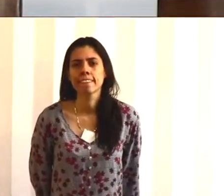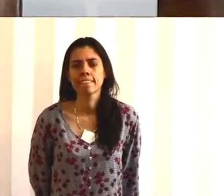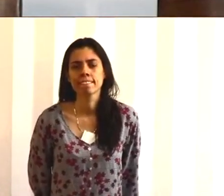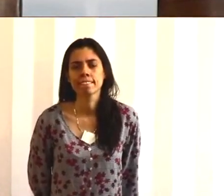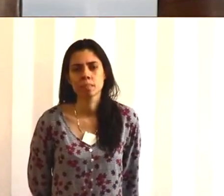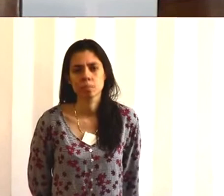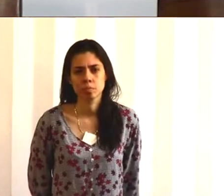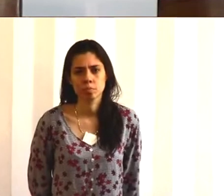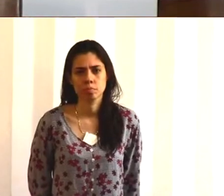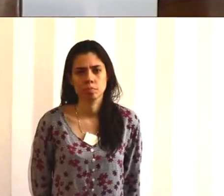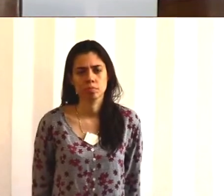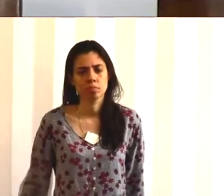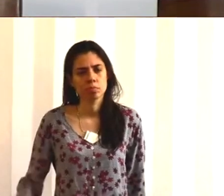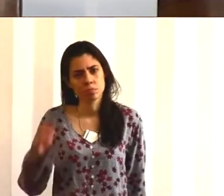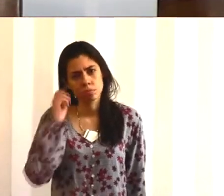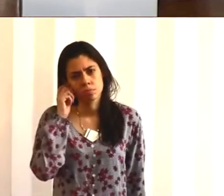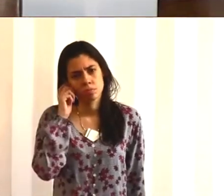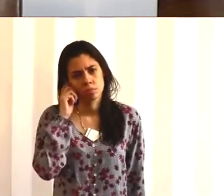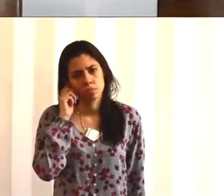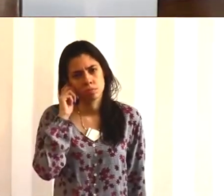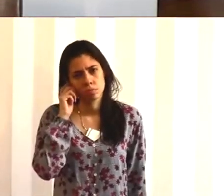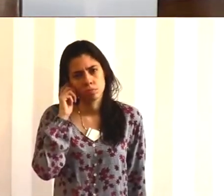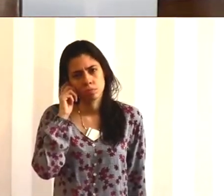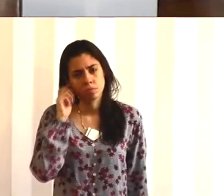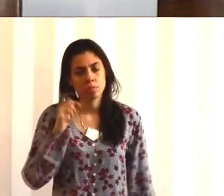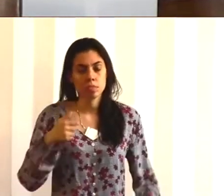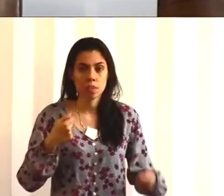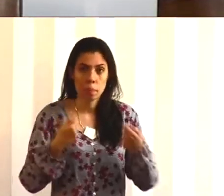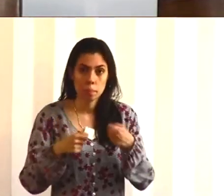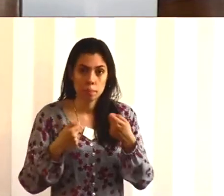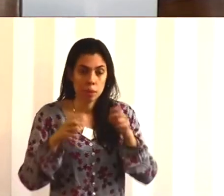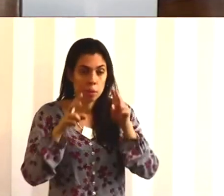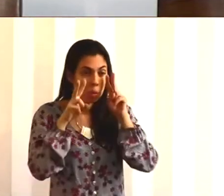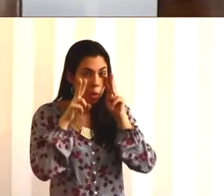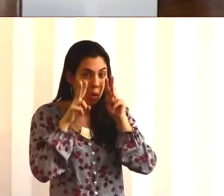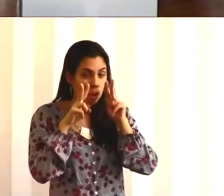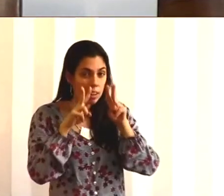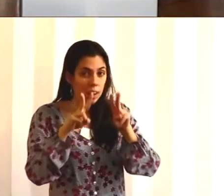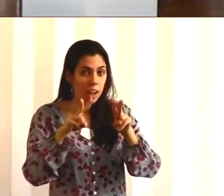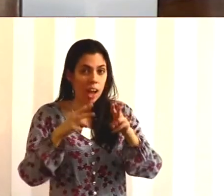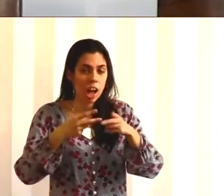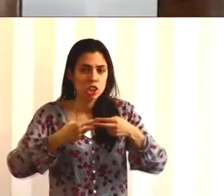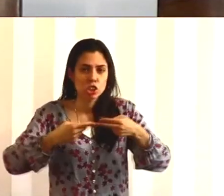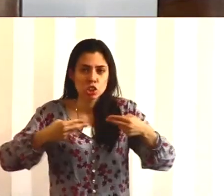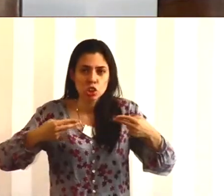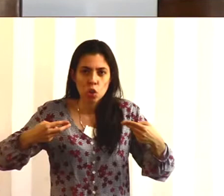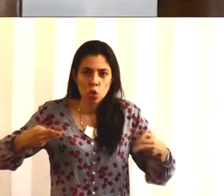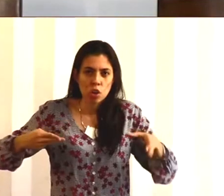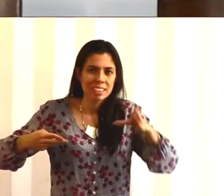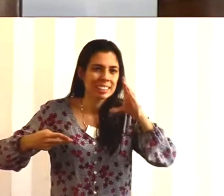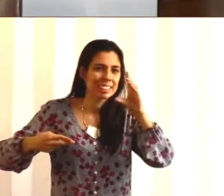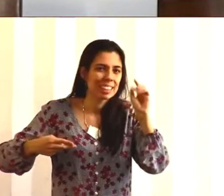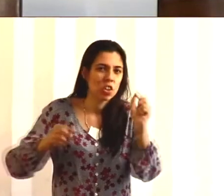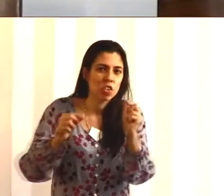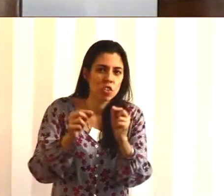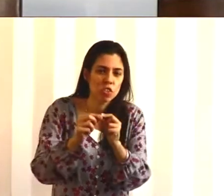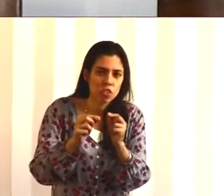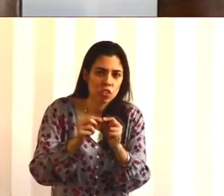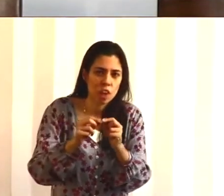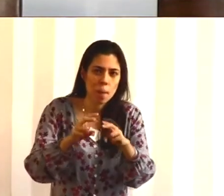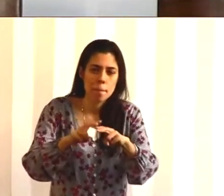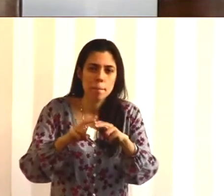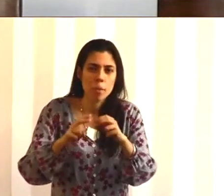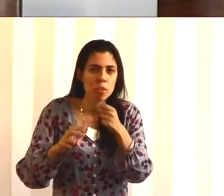texto nos leva a olhar para a criação. Deus é aquele que fez todas as coisas pela sua